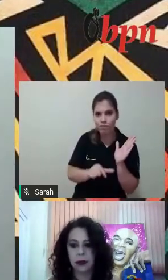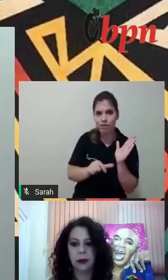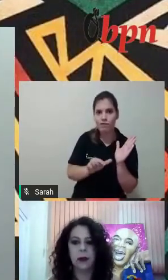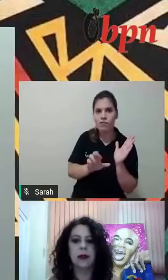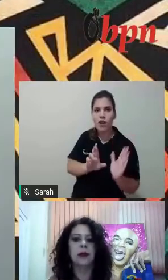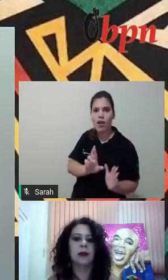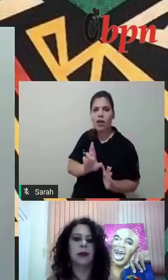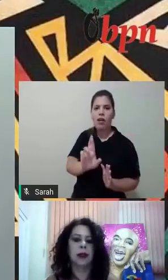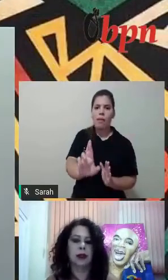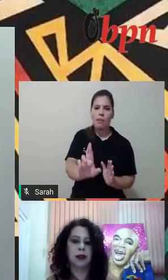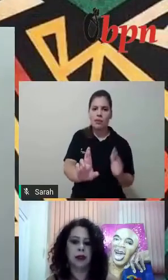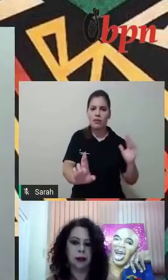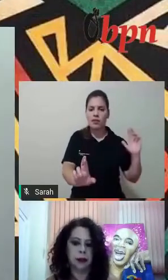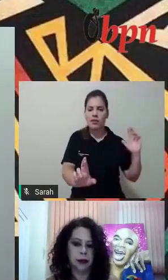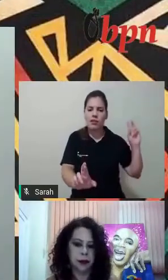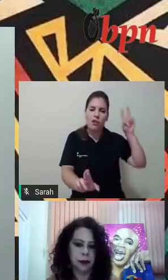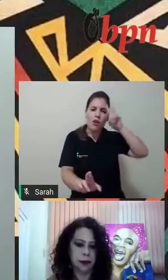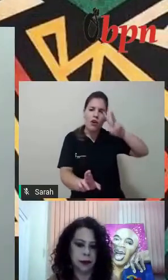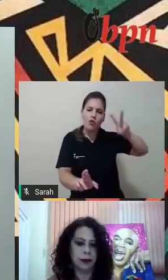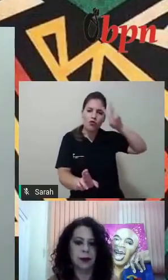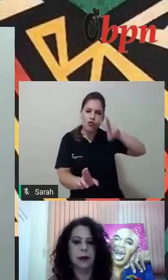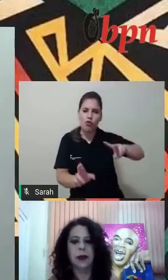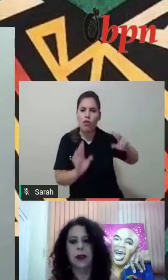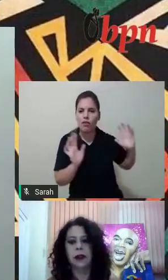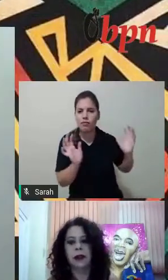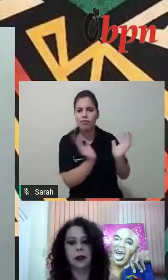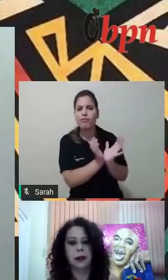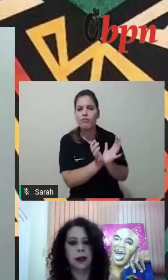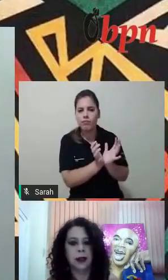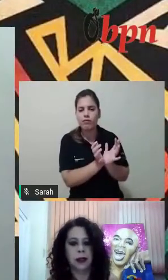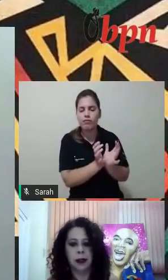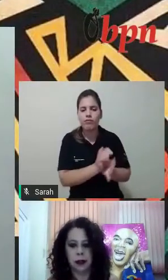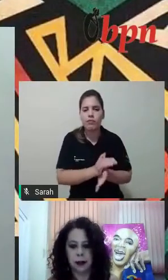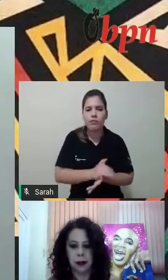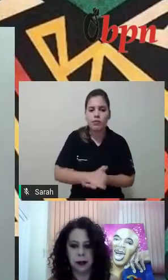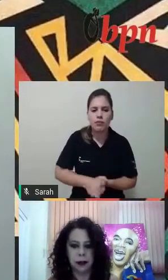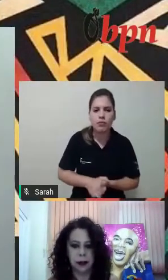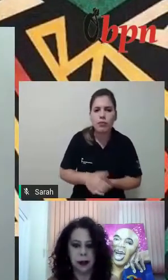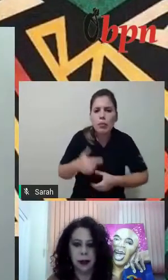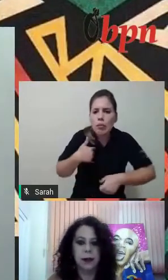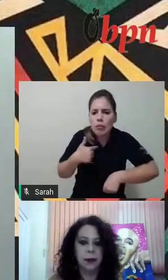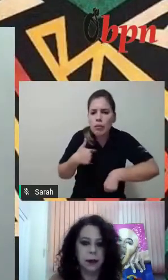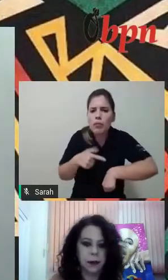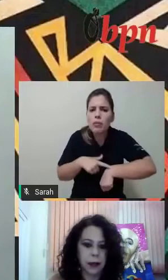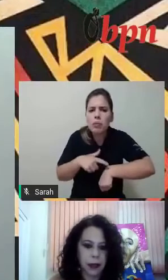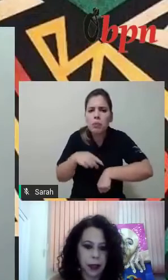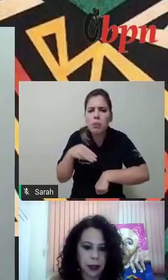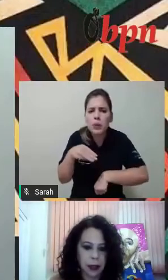de uma história coletiva. Quantos minutos eu tenho?